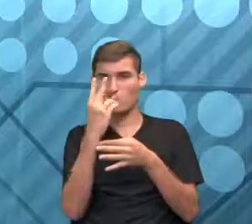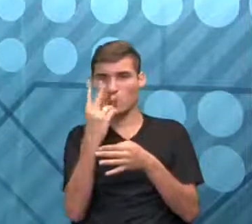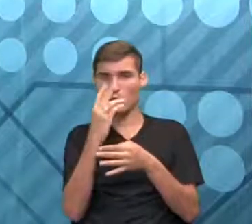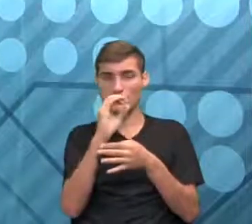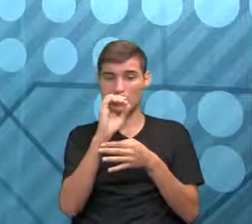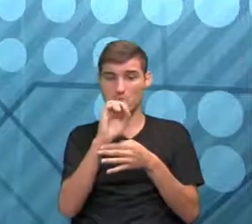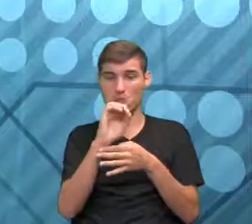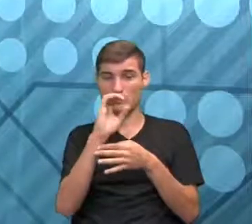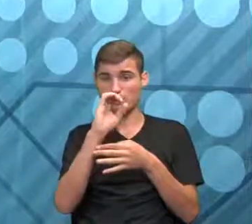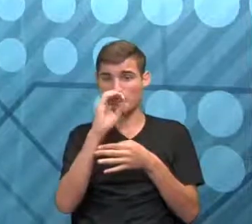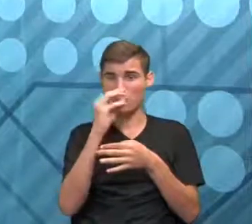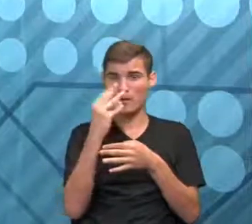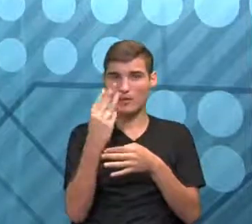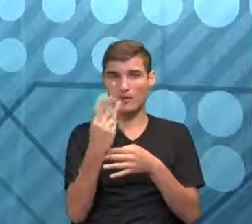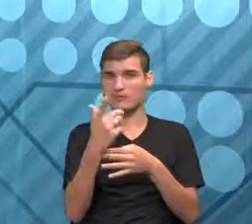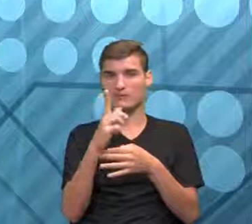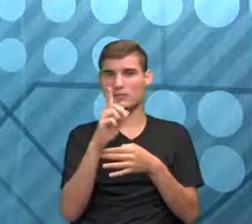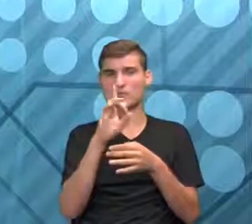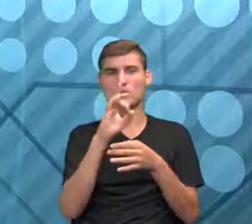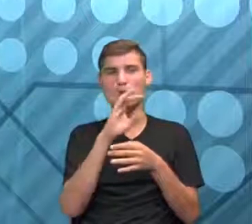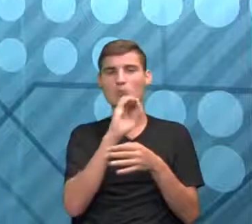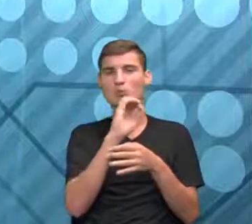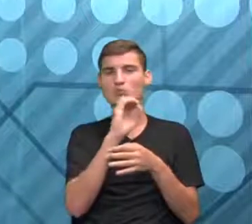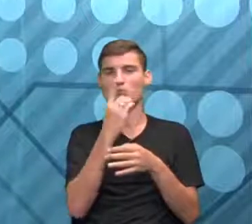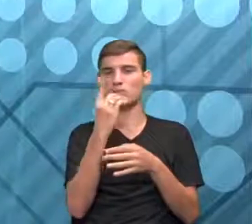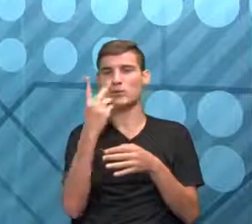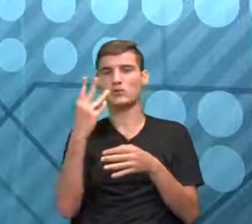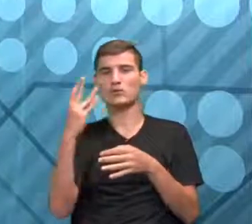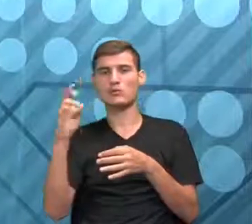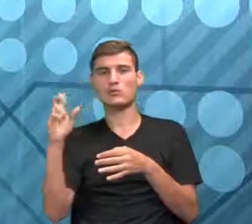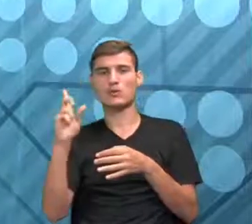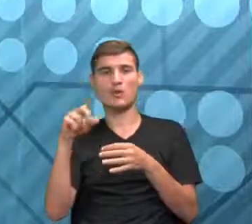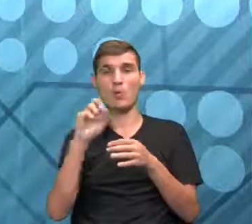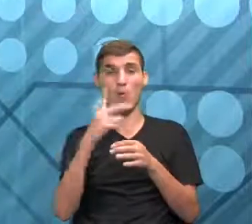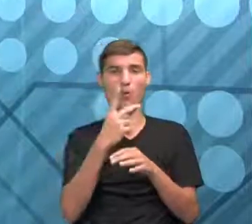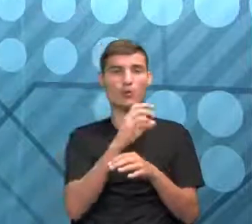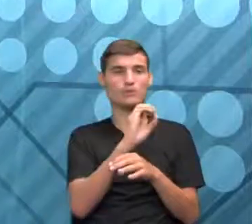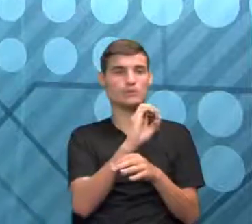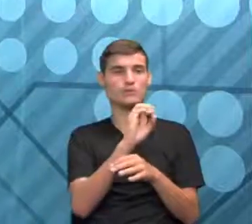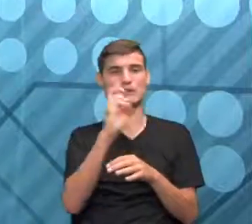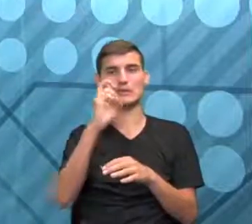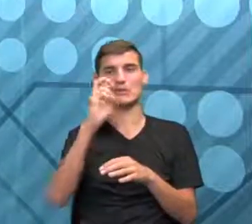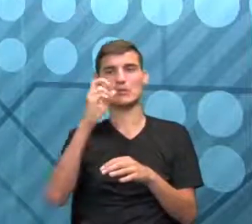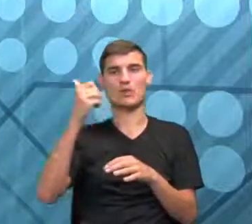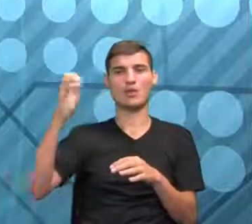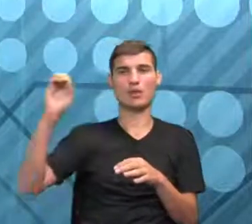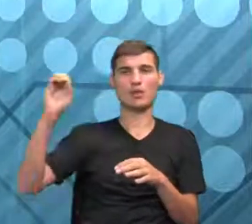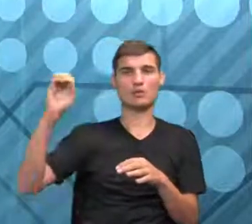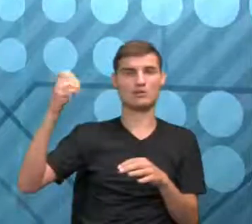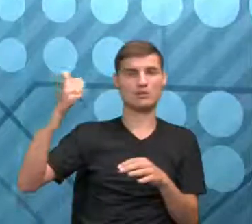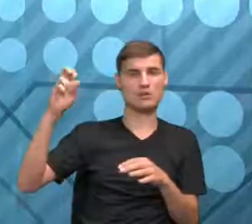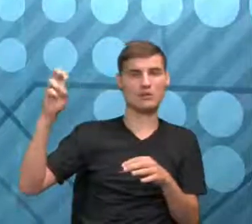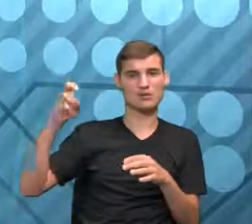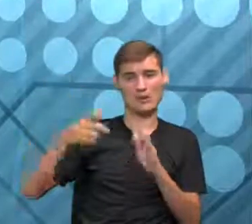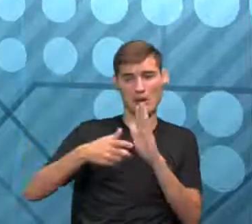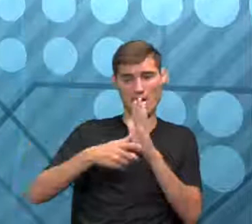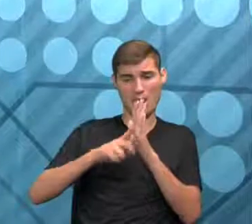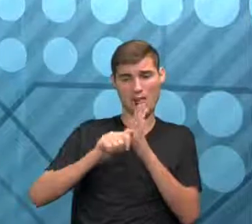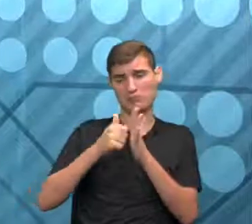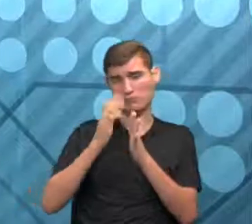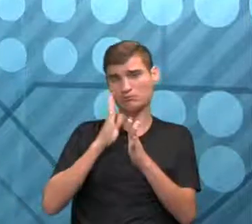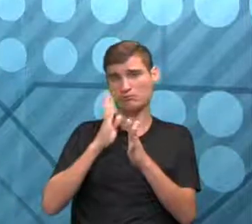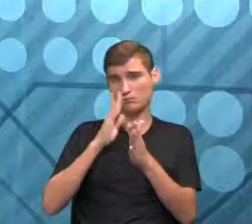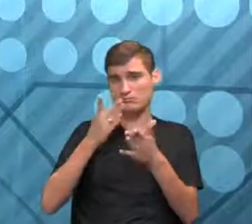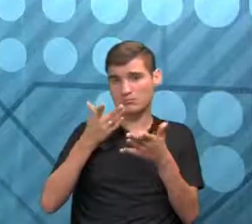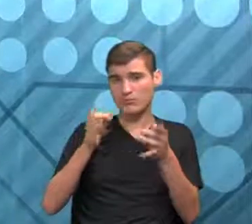graus. O pulso dele, o salto dele é de 5 em 5 graus. Que antigamente atendia o mercado que ele vendia